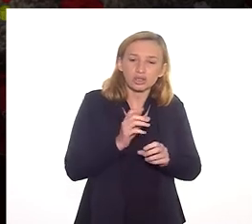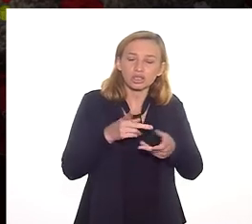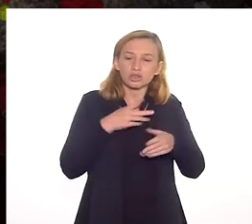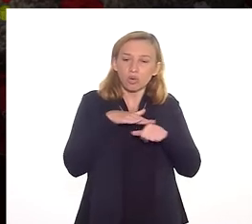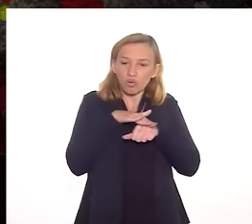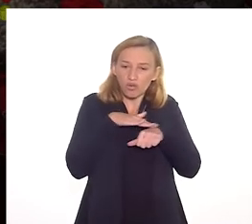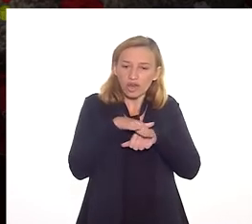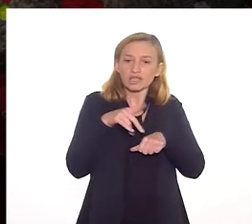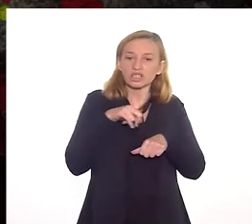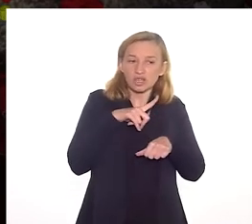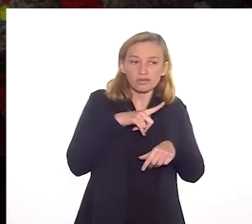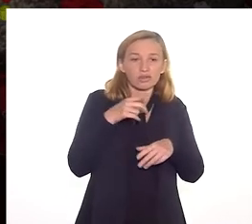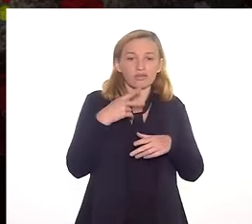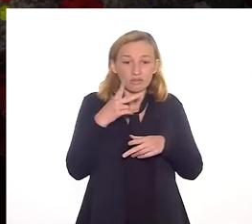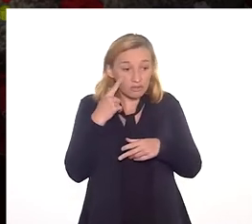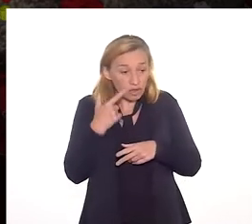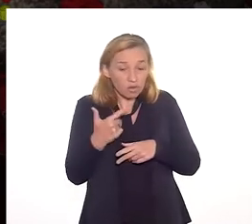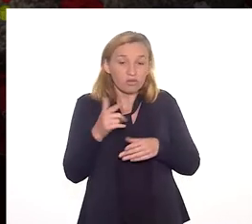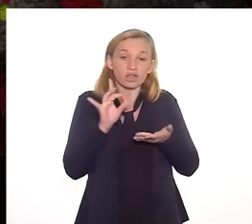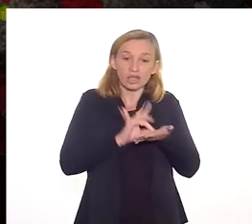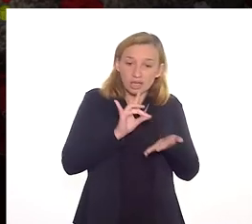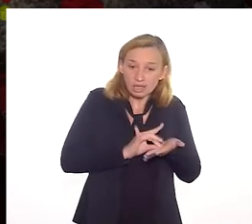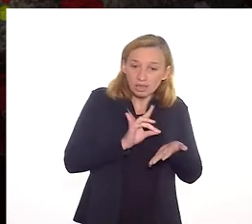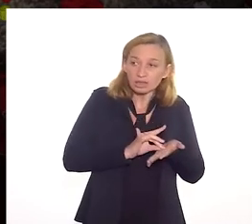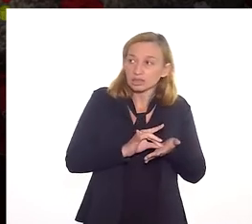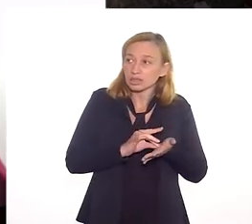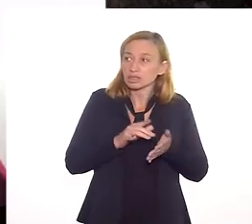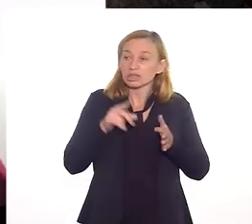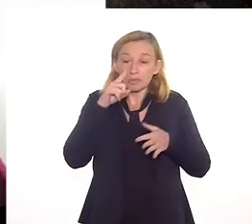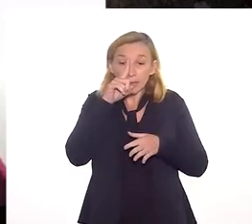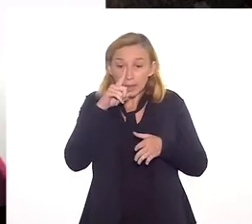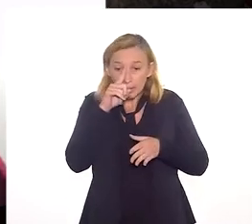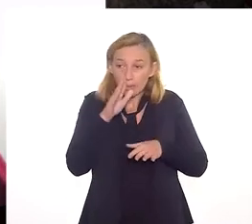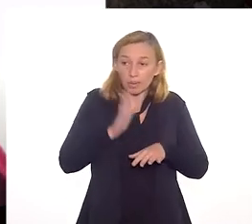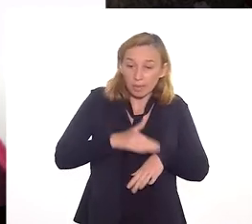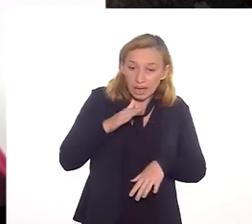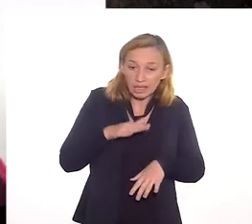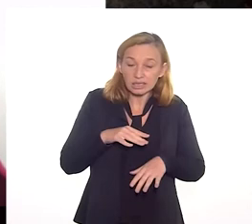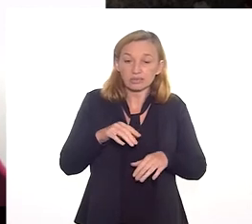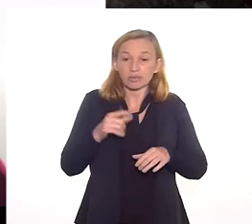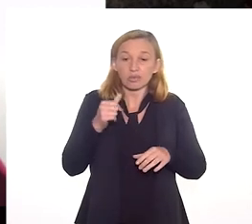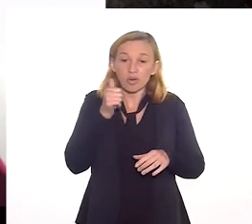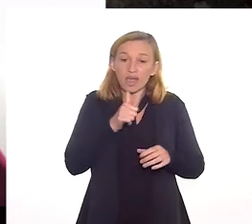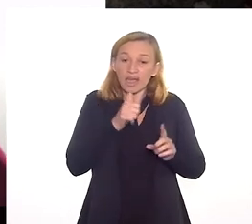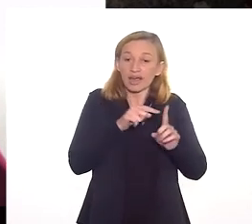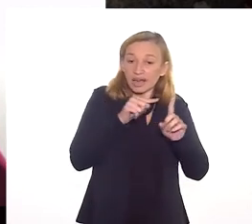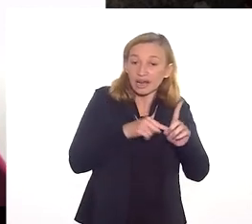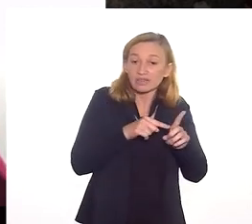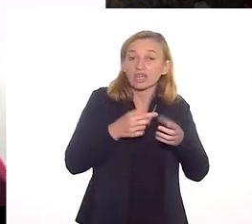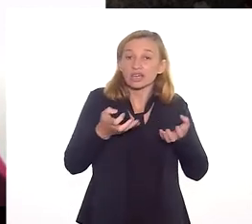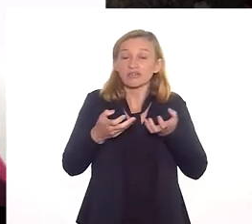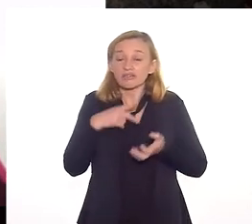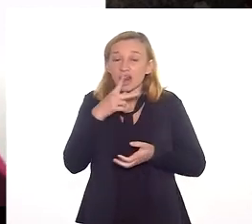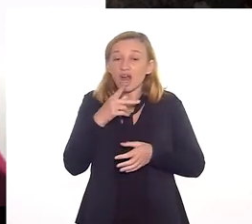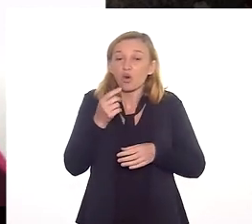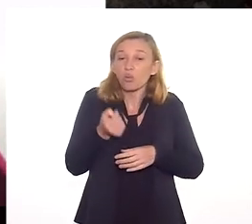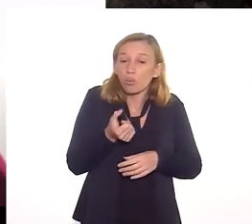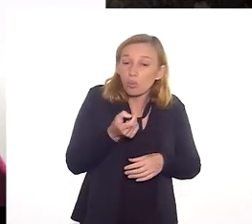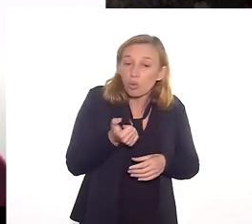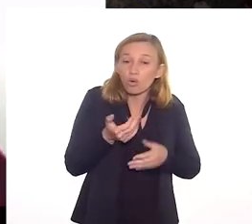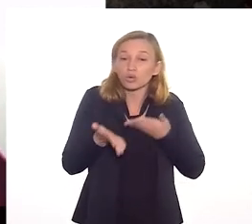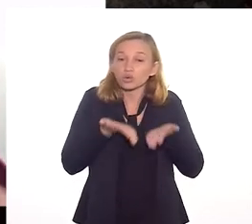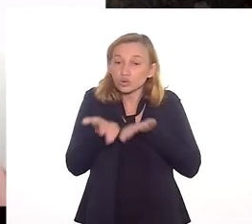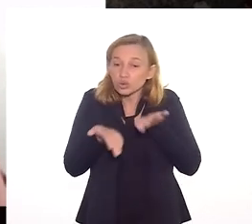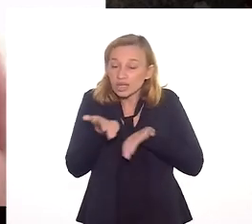nesse início de conversa que a gente teve, a gente já viu que realmente existe esse risco maior para as grávidas. Então, eu queria que você falasse um